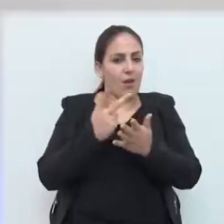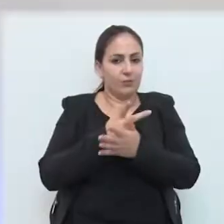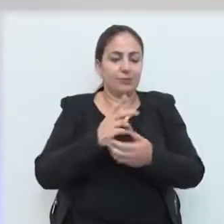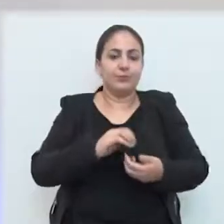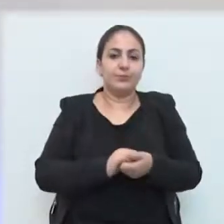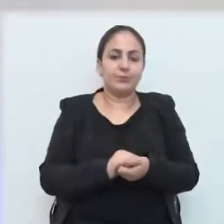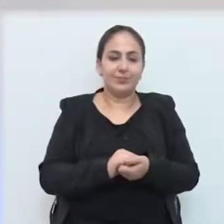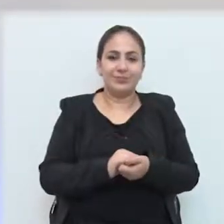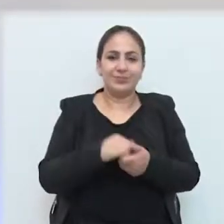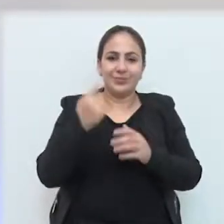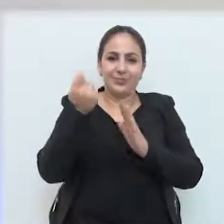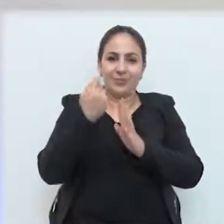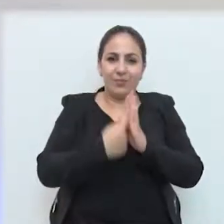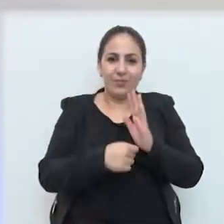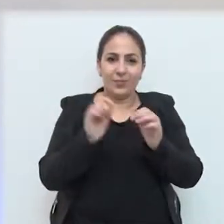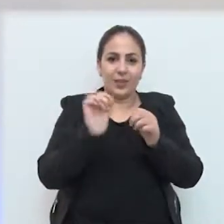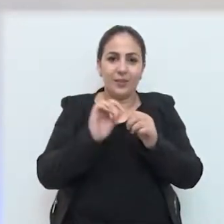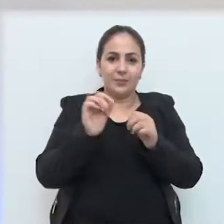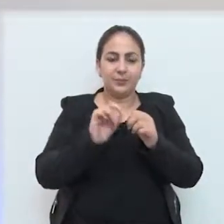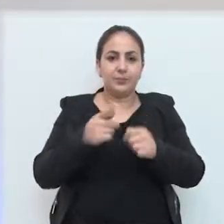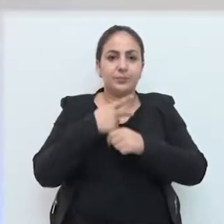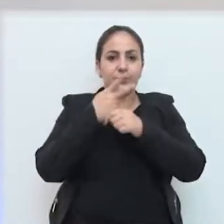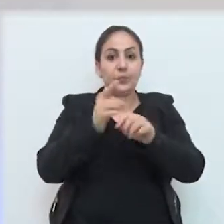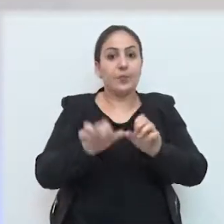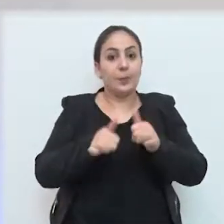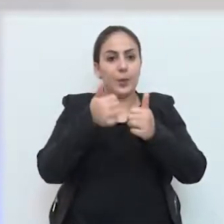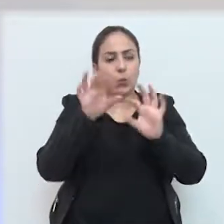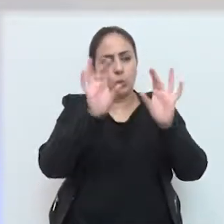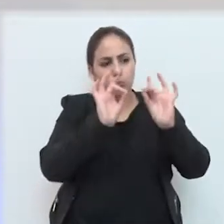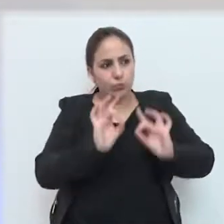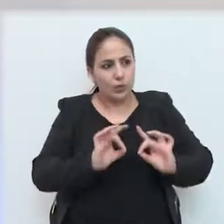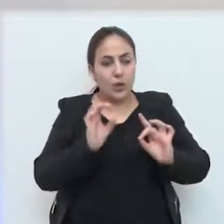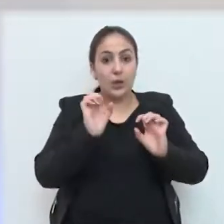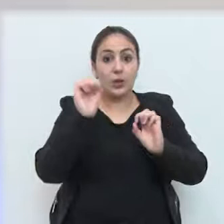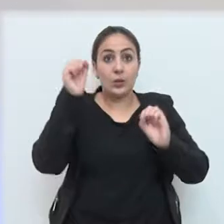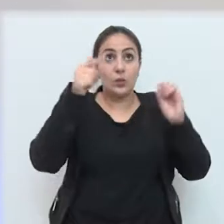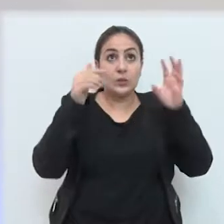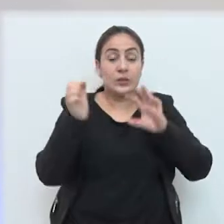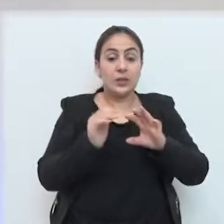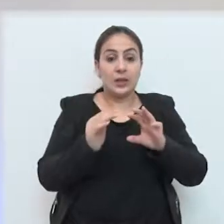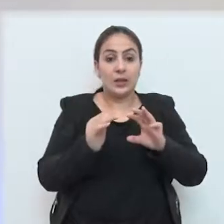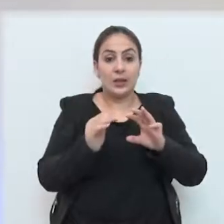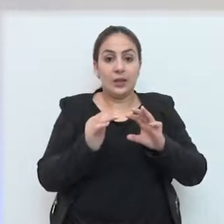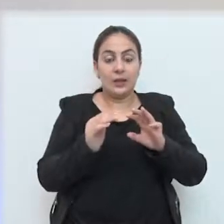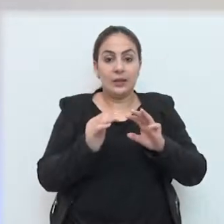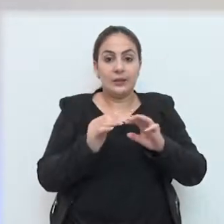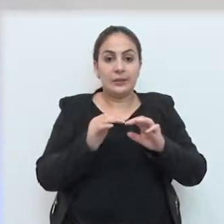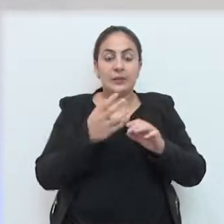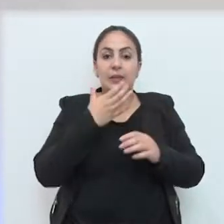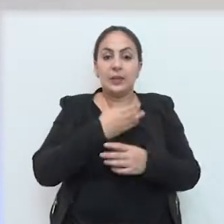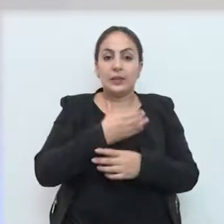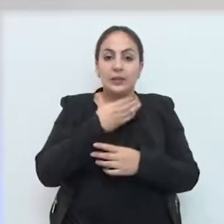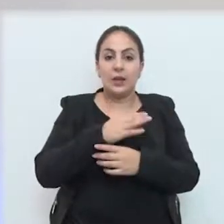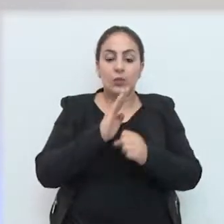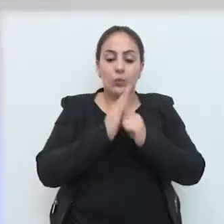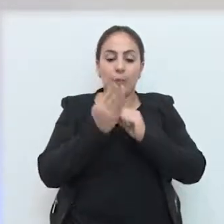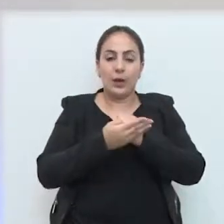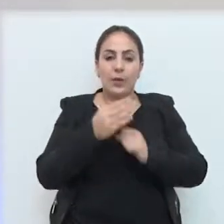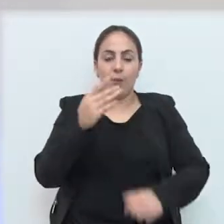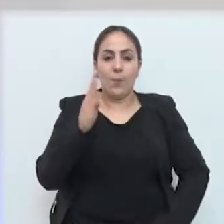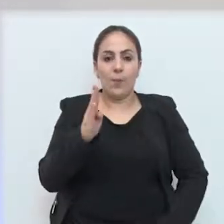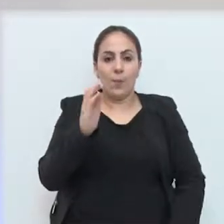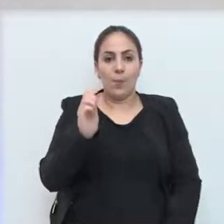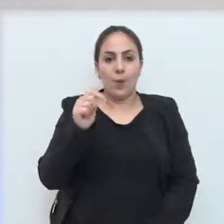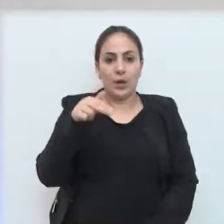Patrick. Um concurso vai premiar a melhor decoração e iluminação de Natal no bairro Boqueirão. A